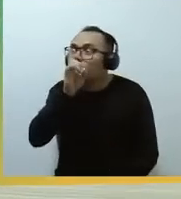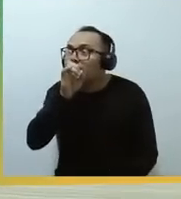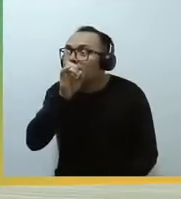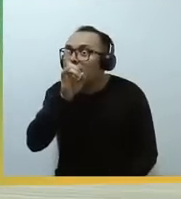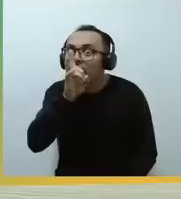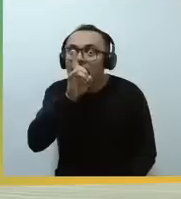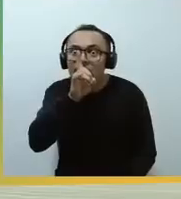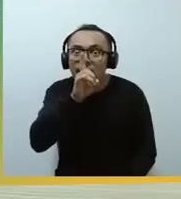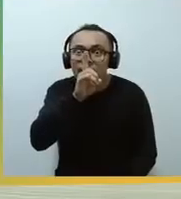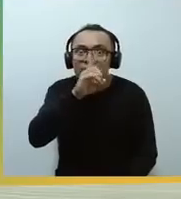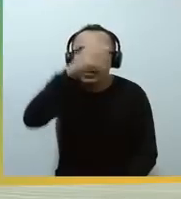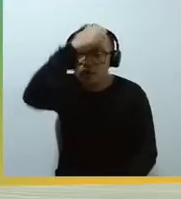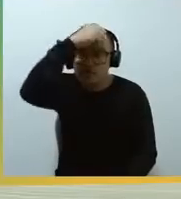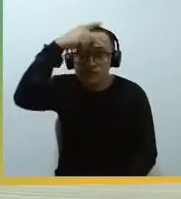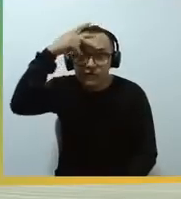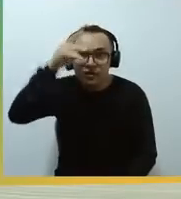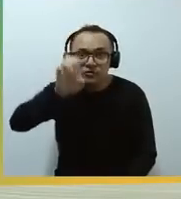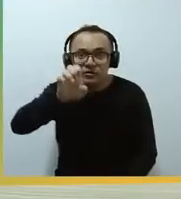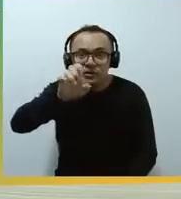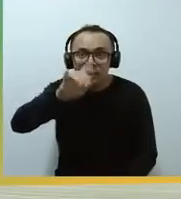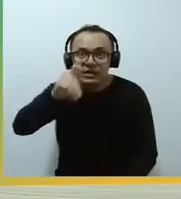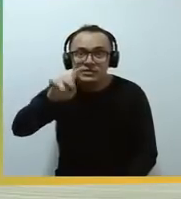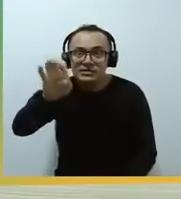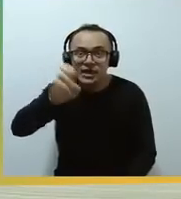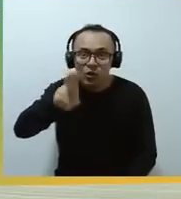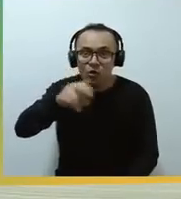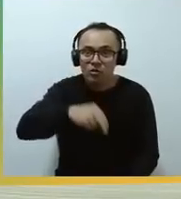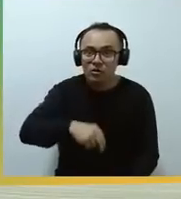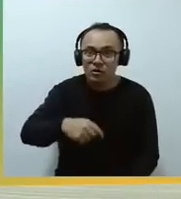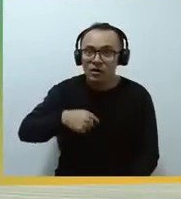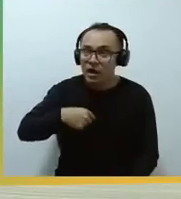prefeito Eliseu. Em nenhum momento ontem eu fugi do tema e nem